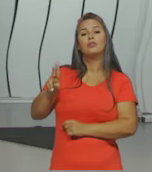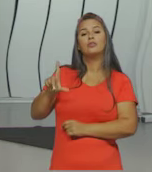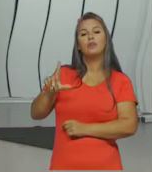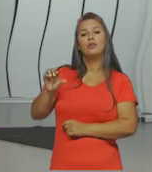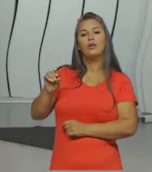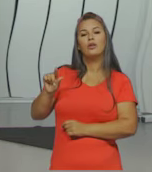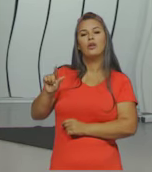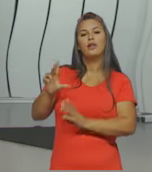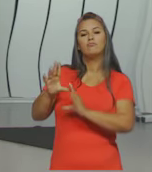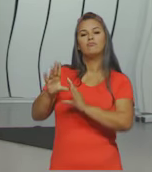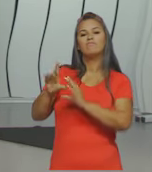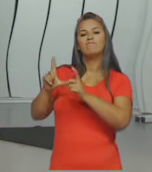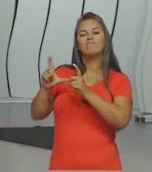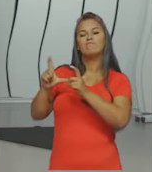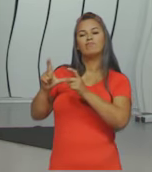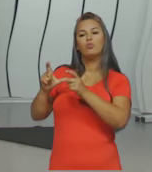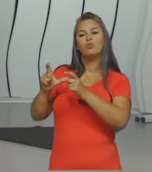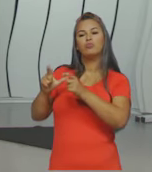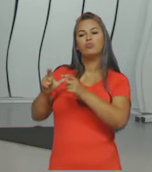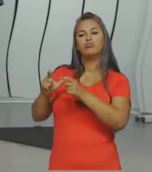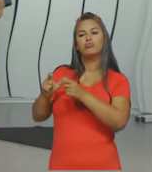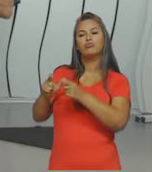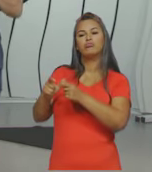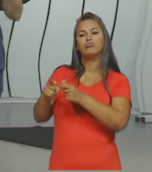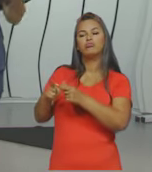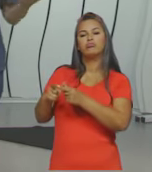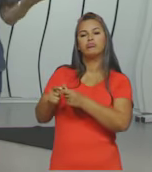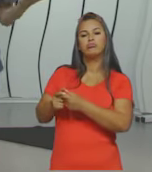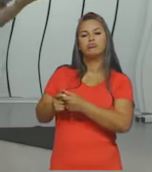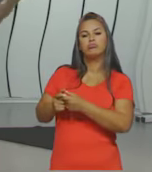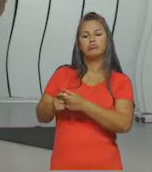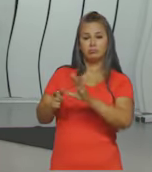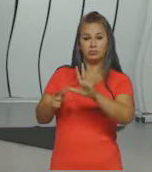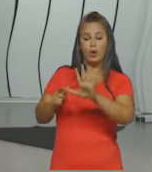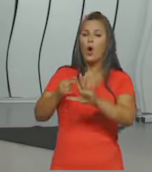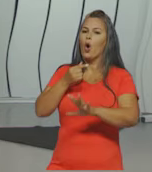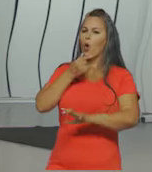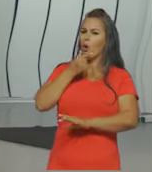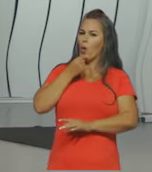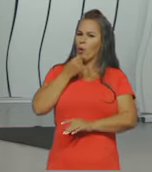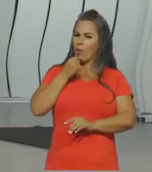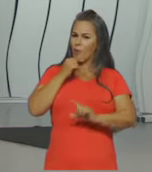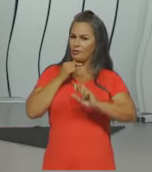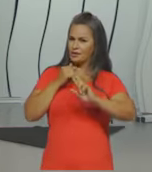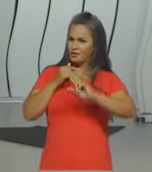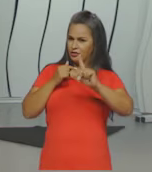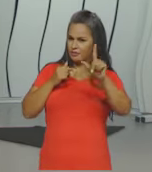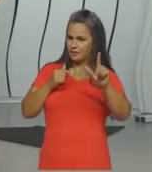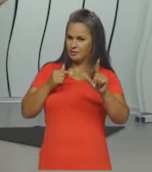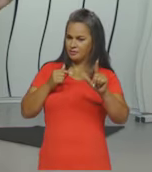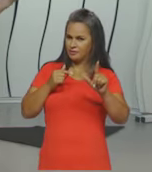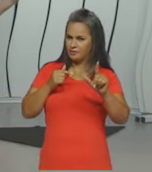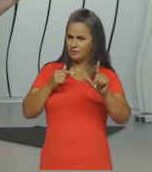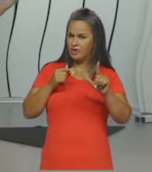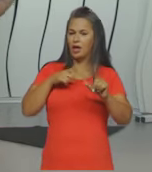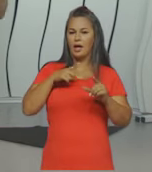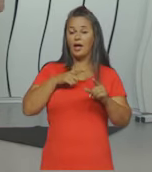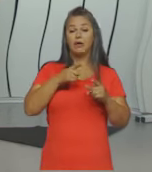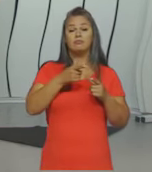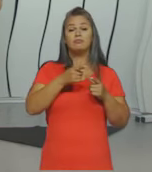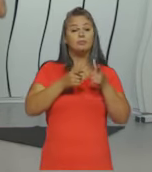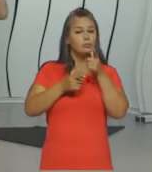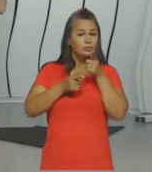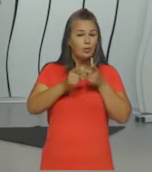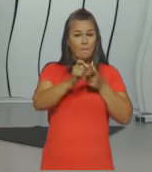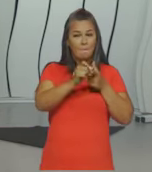ovulação, tá? Somente um por mês. O homem não. O homem produz milhares de espermatozoides, uns